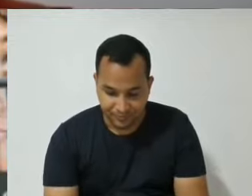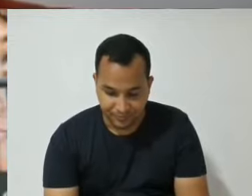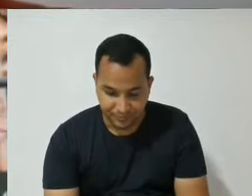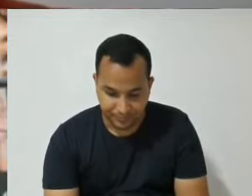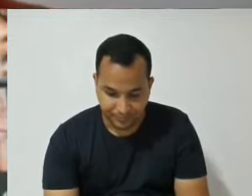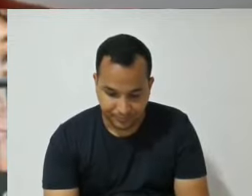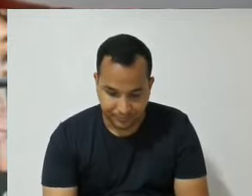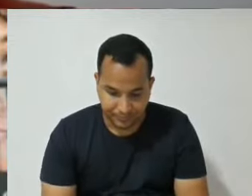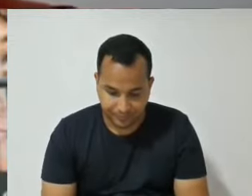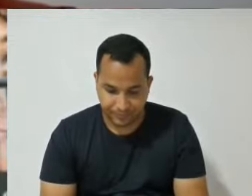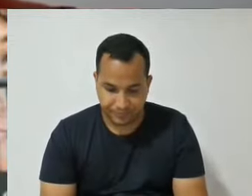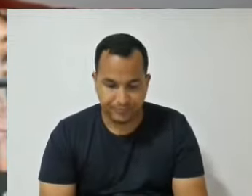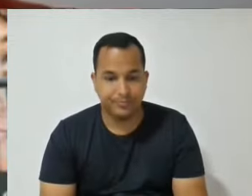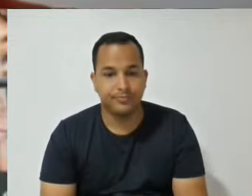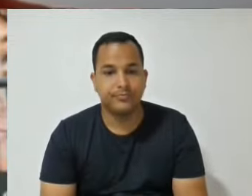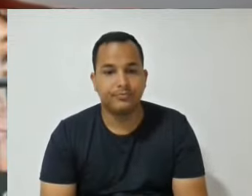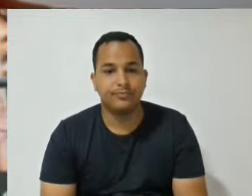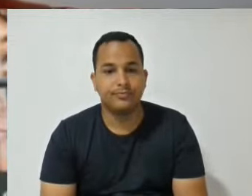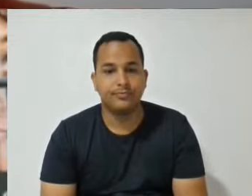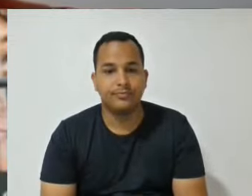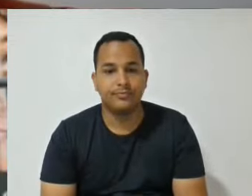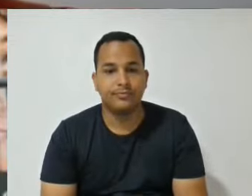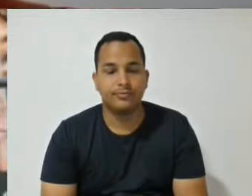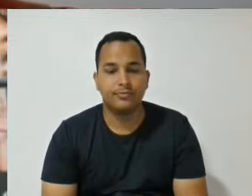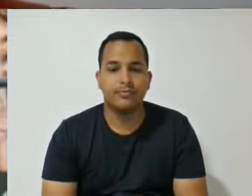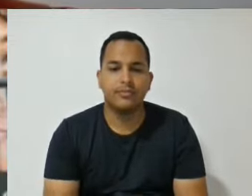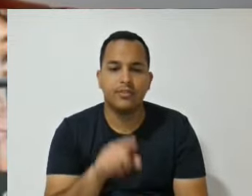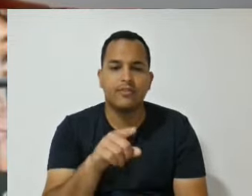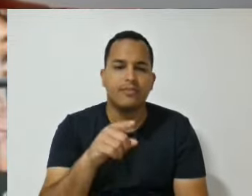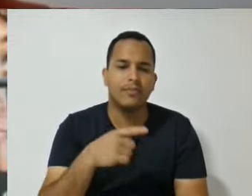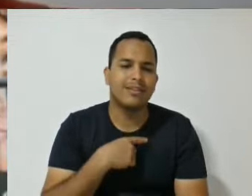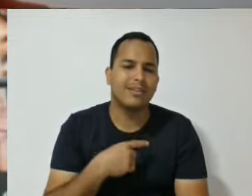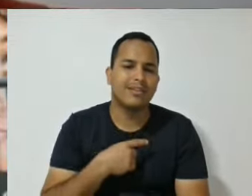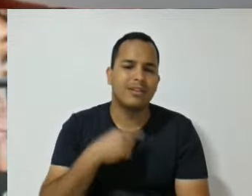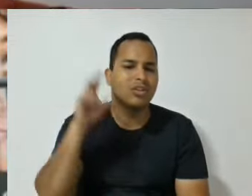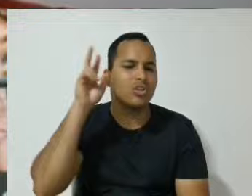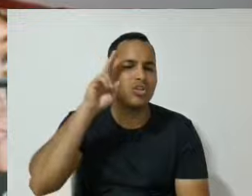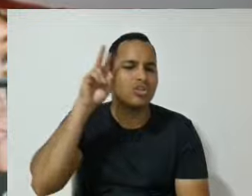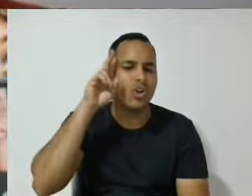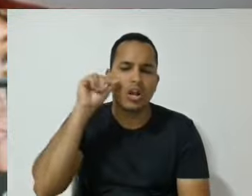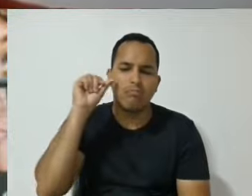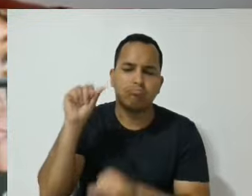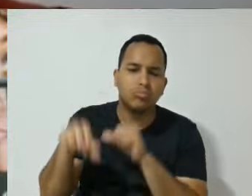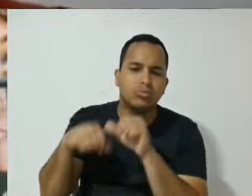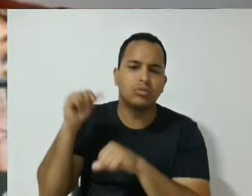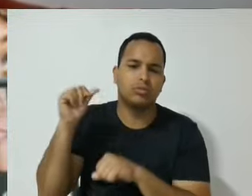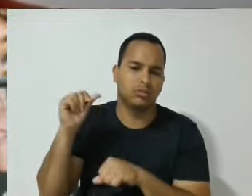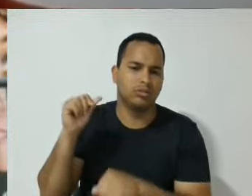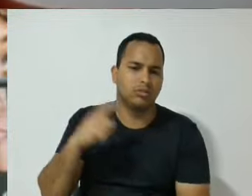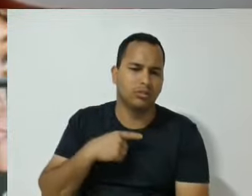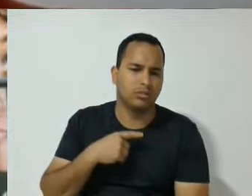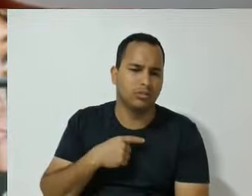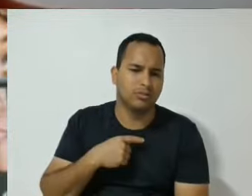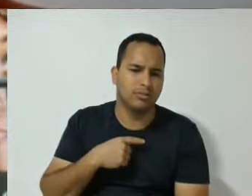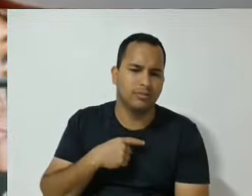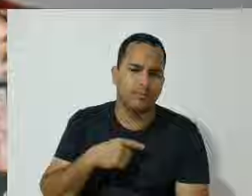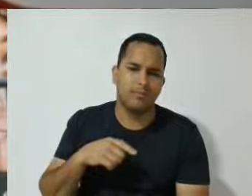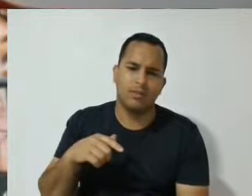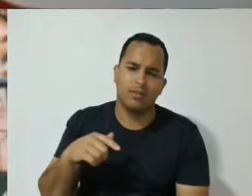Ô, Marcela, você tem, assim, alguma história de transformação que assim,